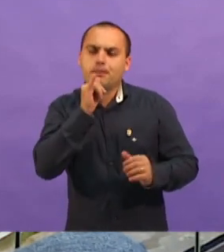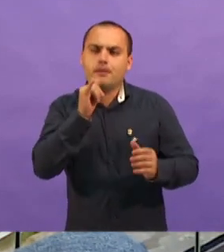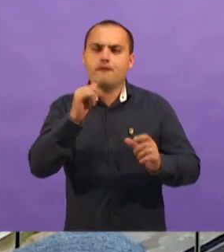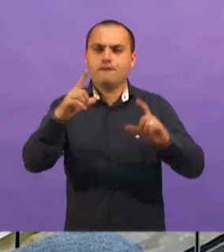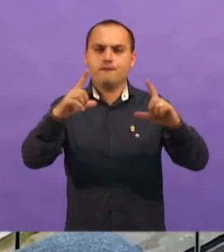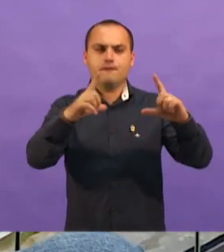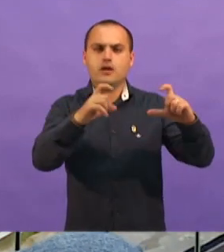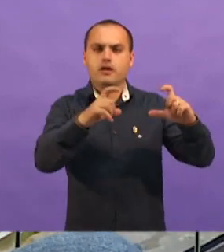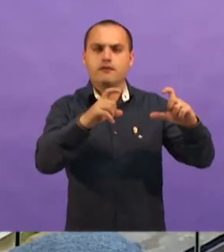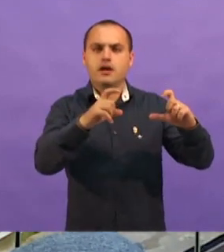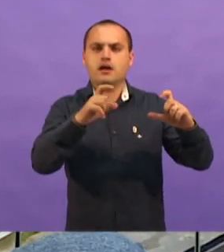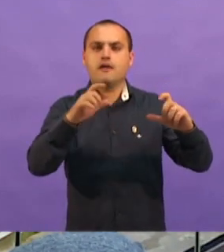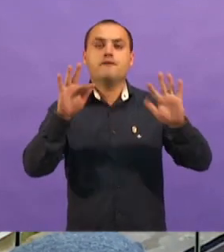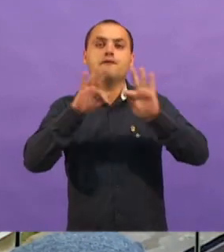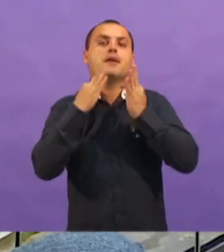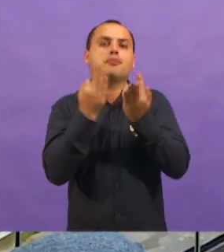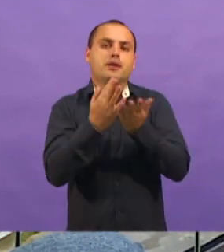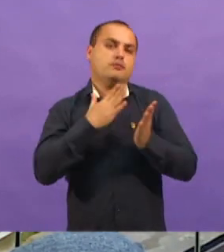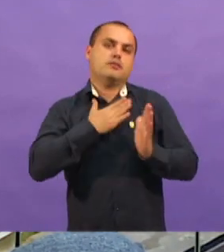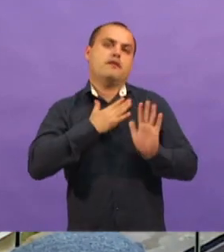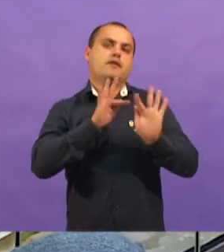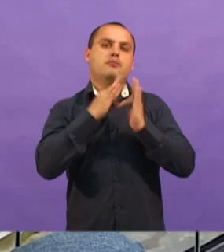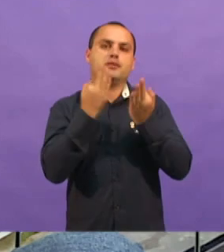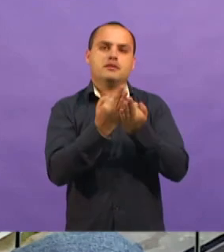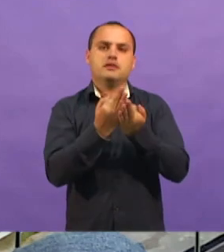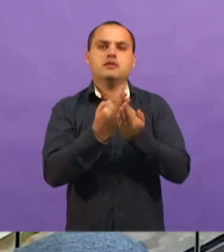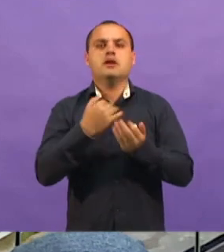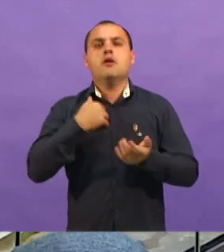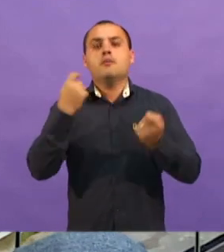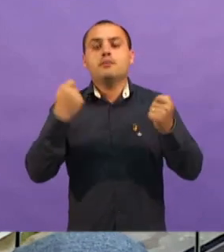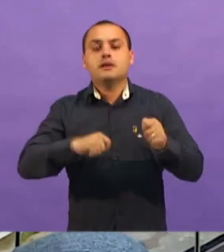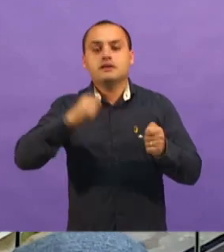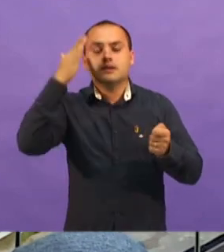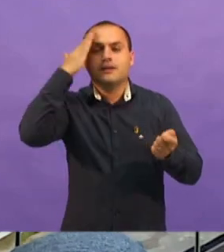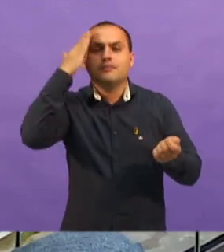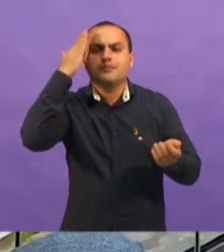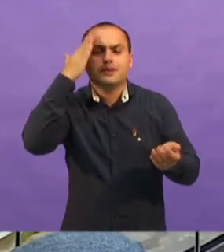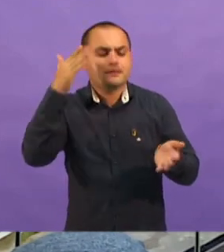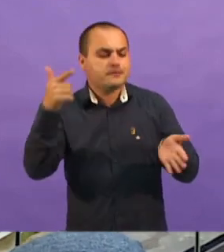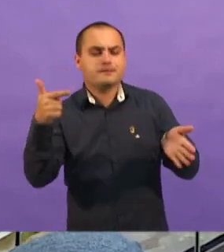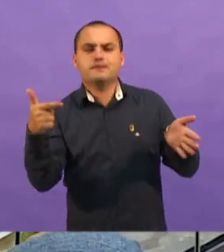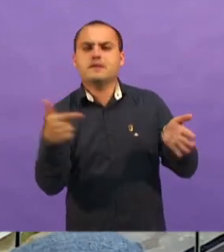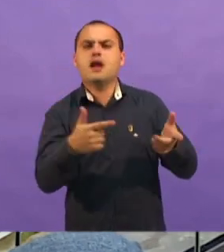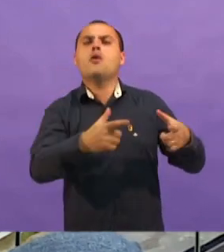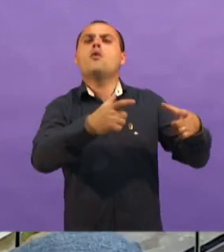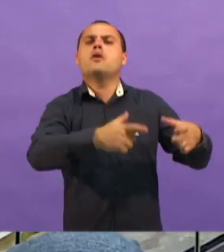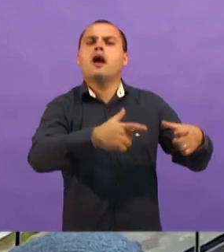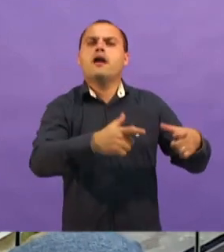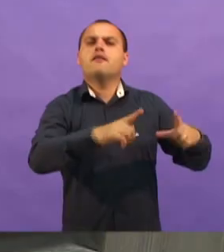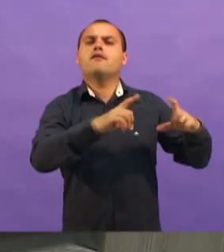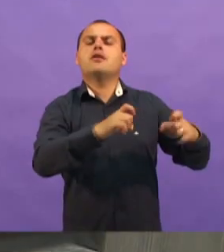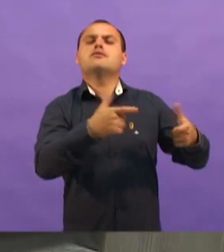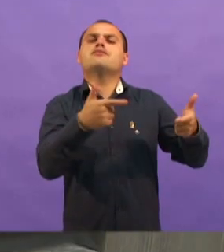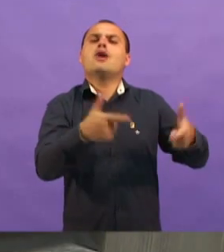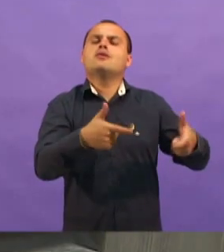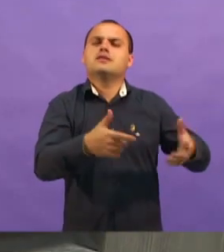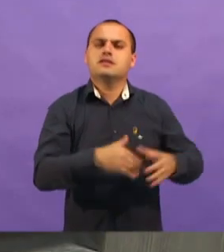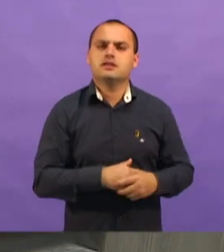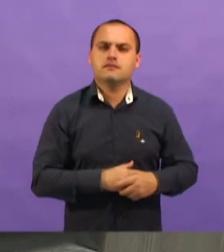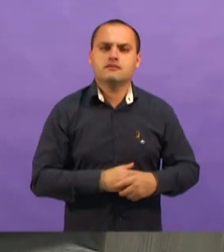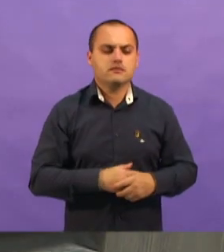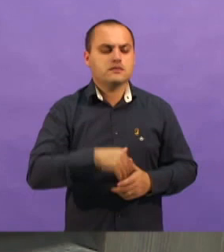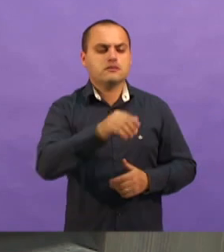saber quem são essas pessoas na fotografia. Que local é esse? Né? Que ano? Será que sabe o ano que